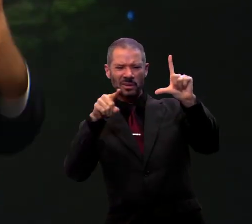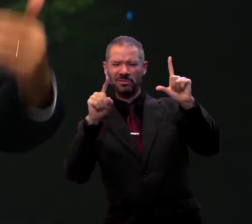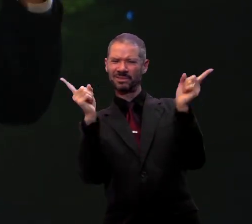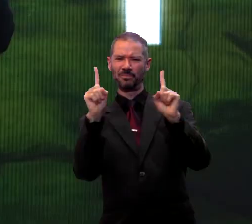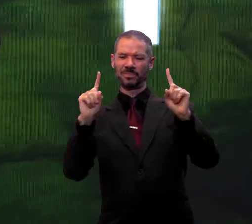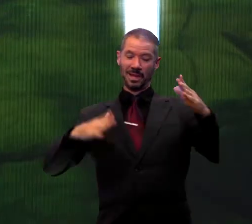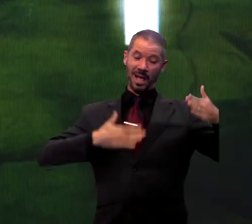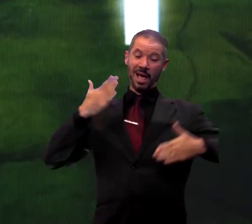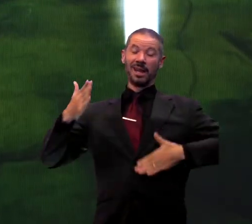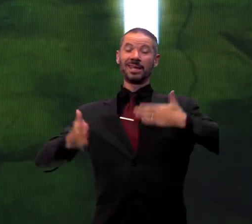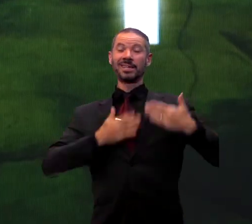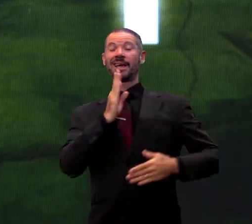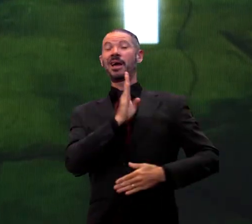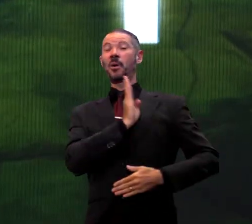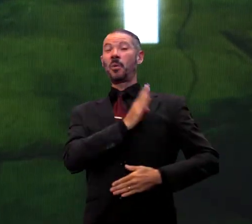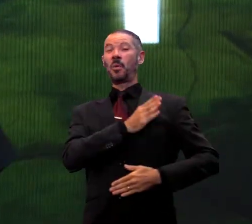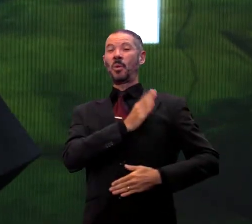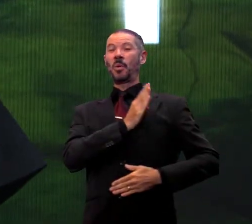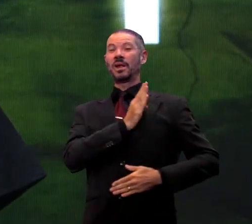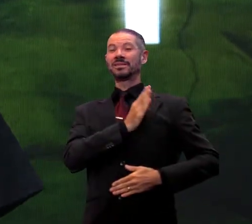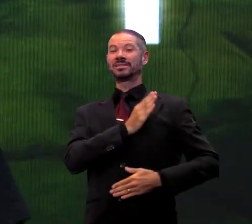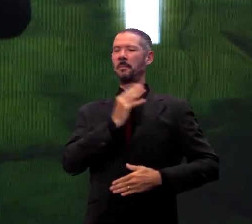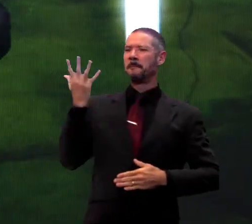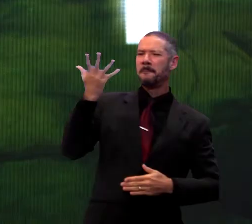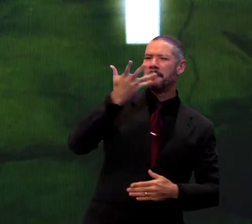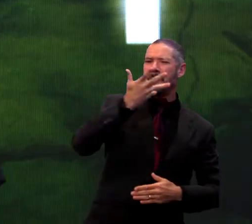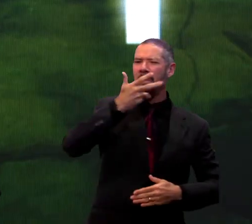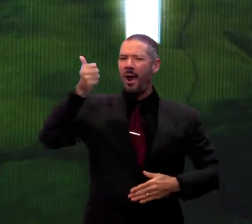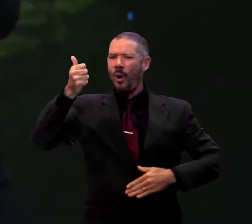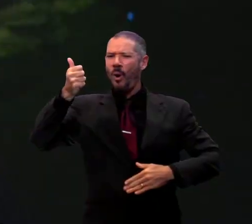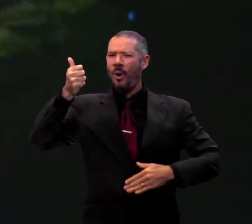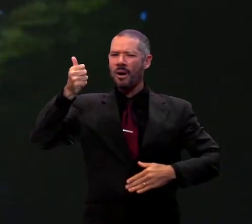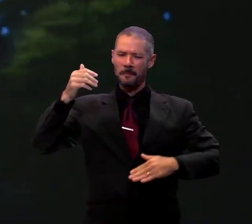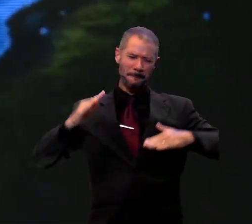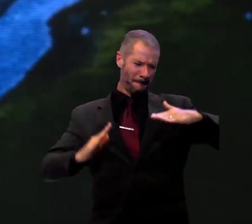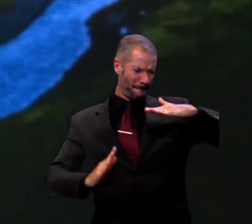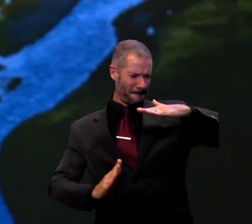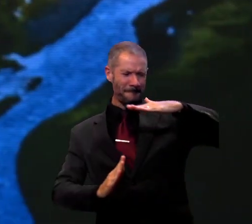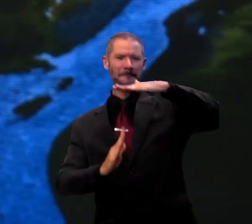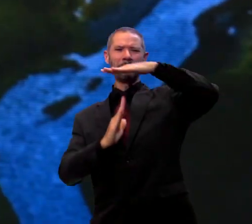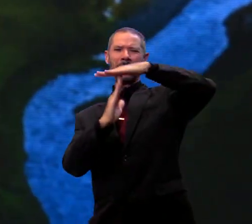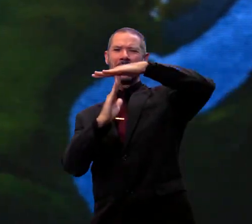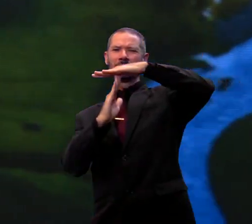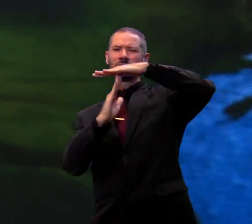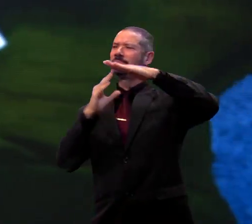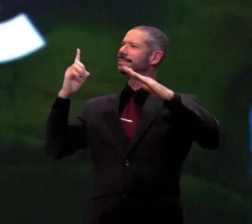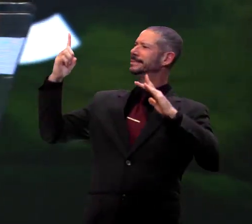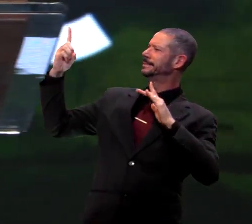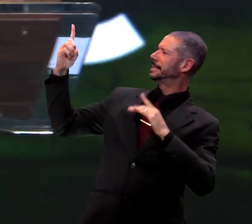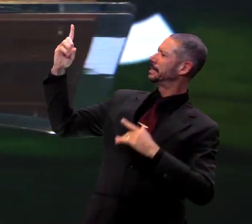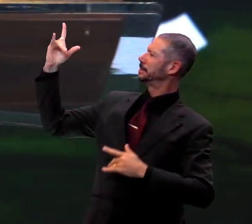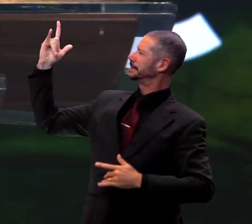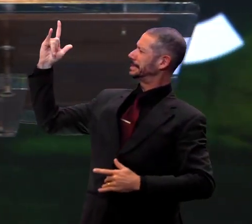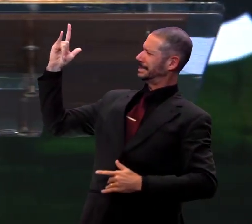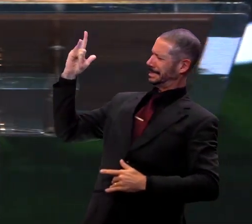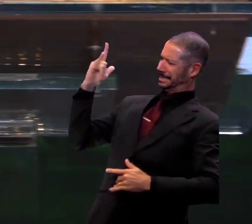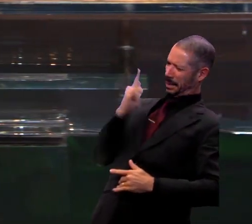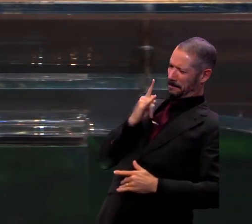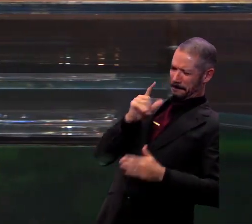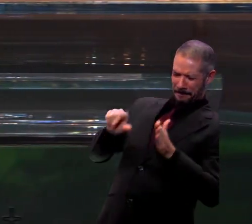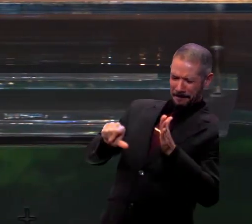do nosso coração, fazer o nosso melhor, o nosso máximo, pelo Deus que nos amou